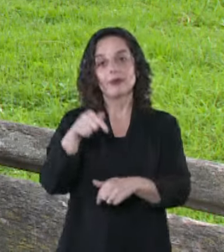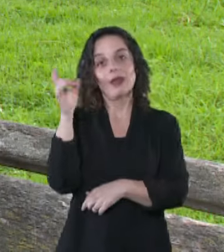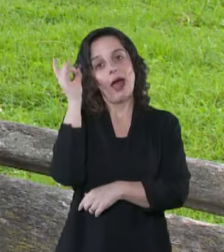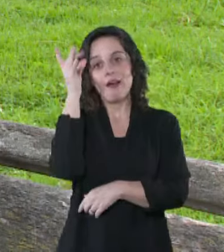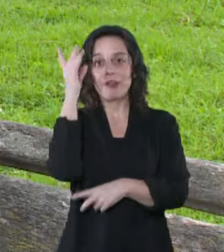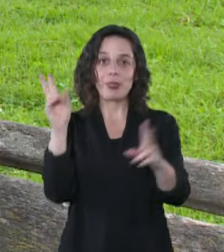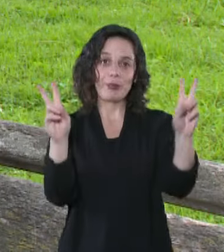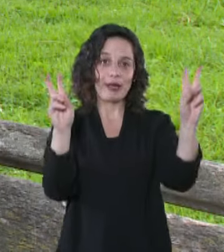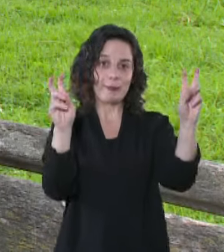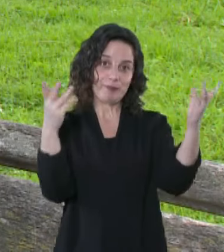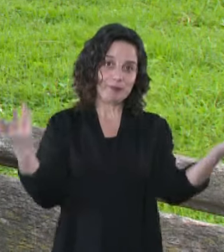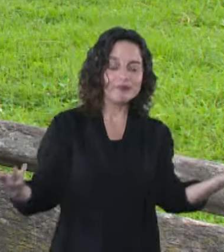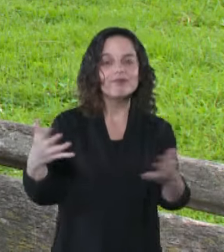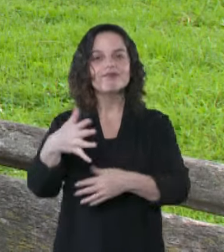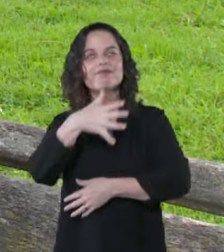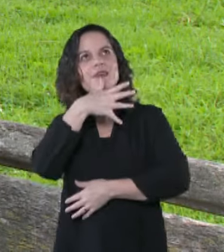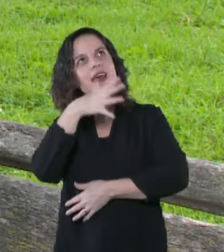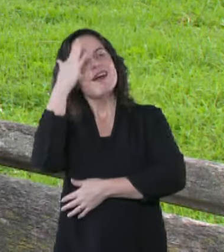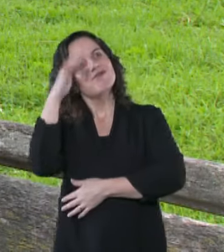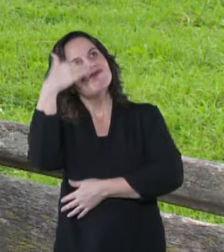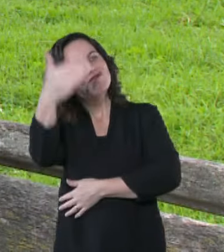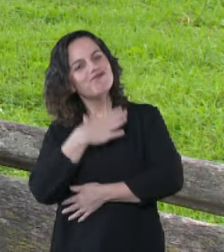a este realizar de sonho,